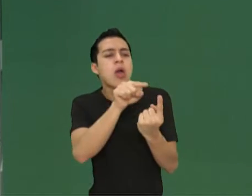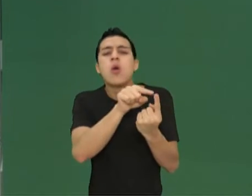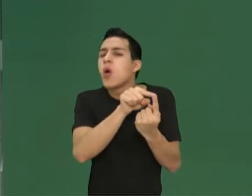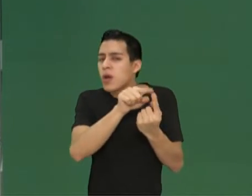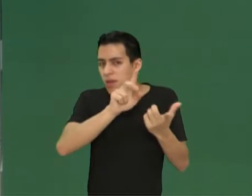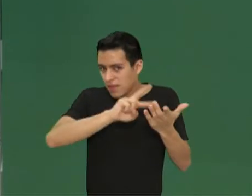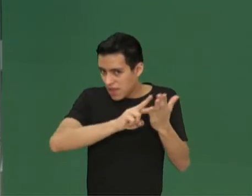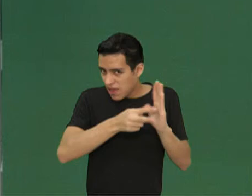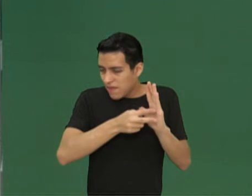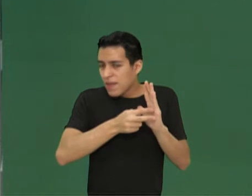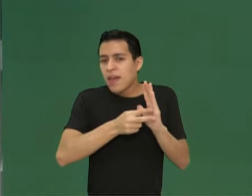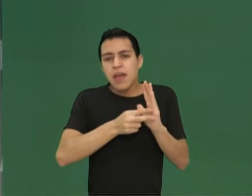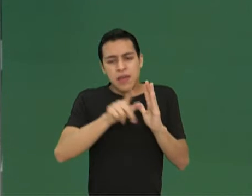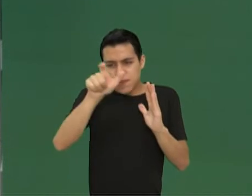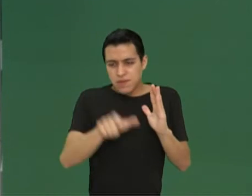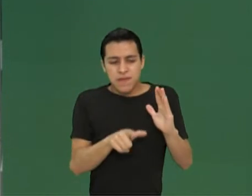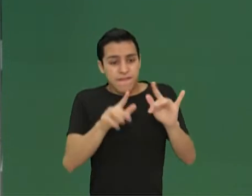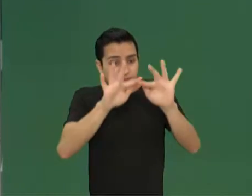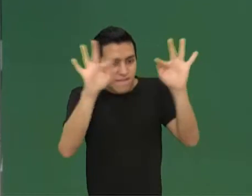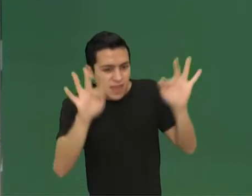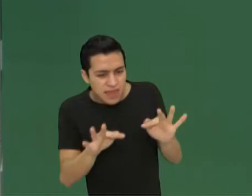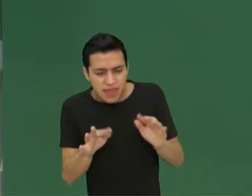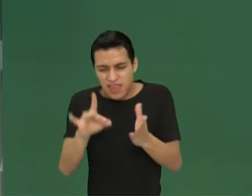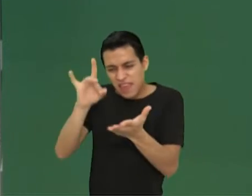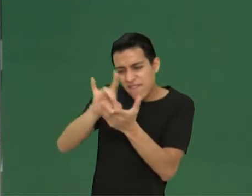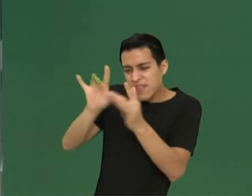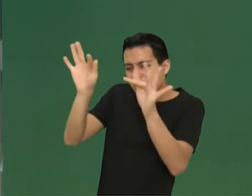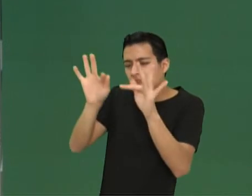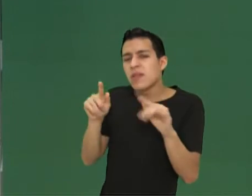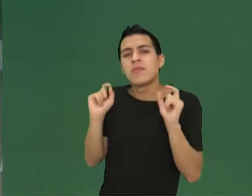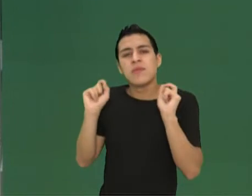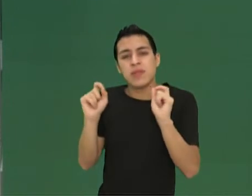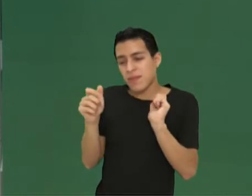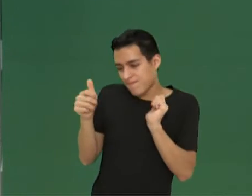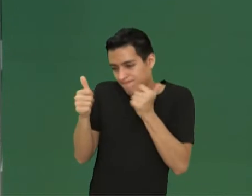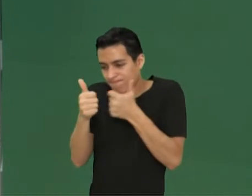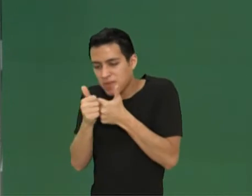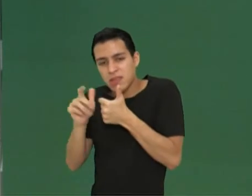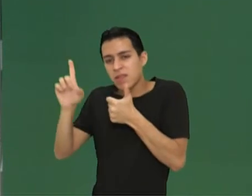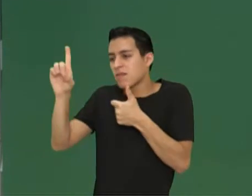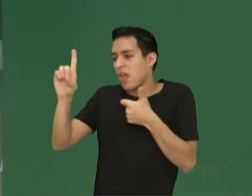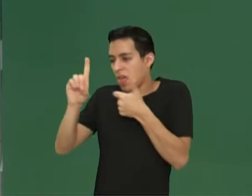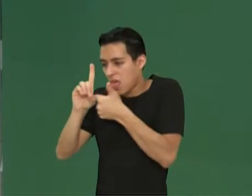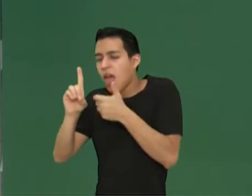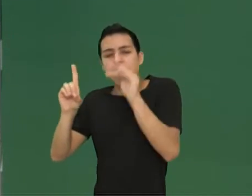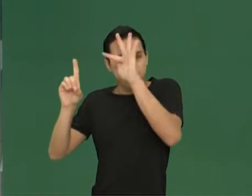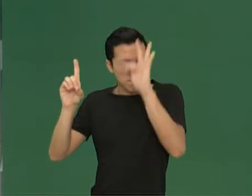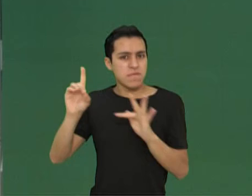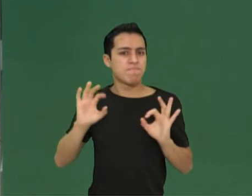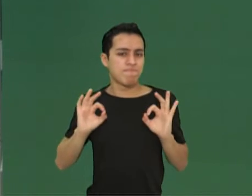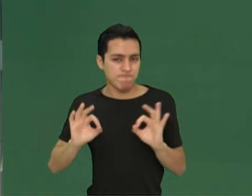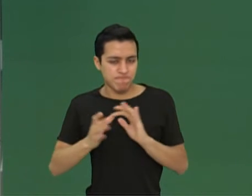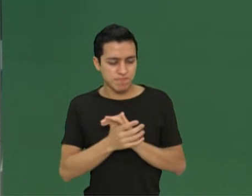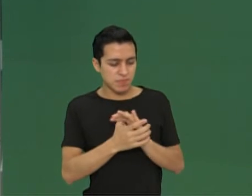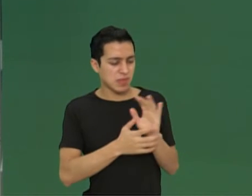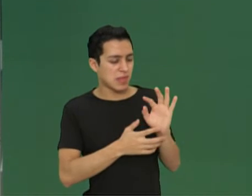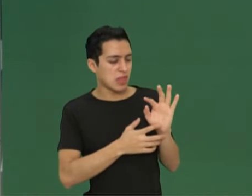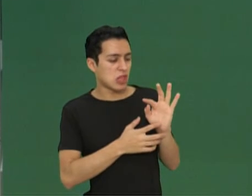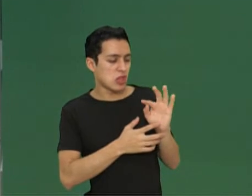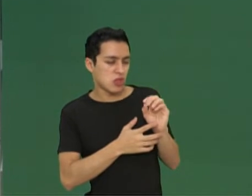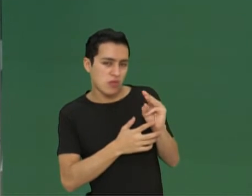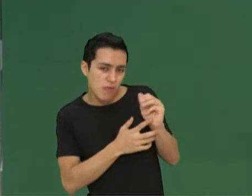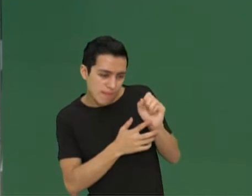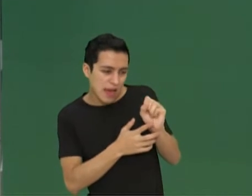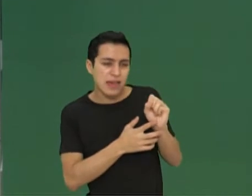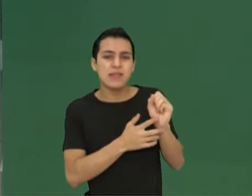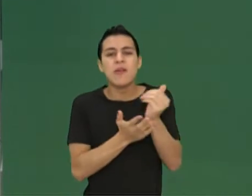alcançar a felicidade, e a verdadeira felicidade seria aproximar-se de Deus. Aqui, o Tomás de Aquino já insere a